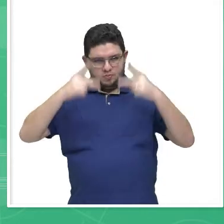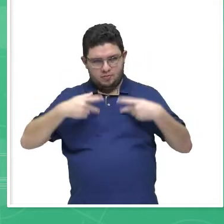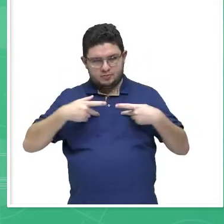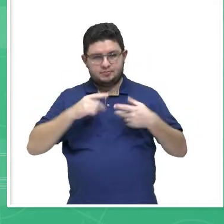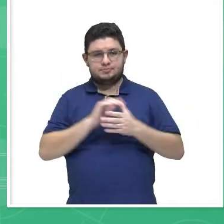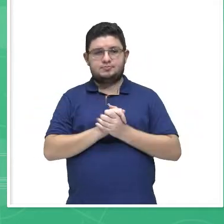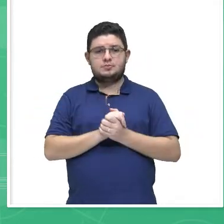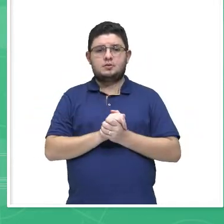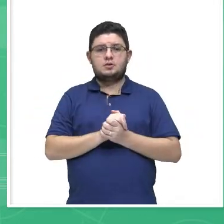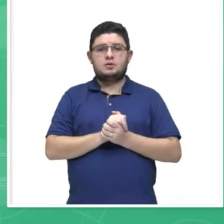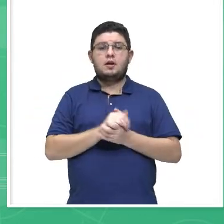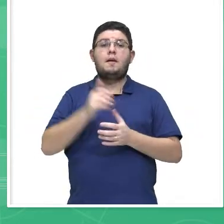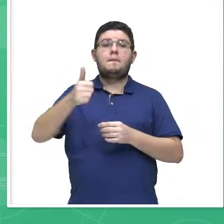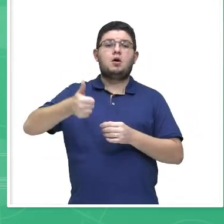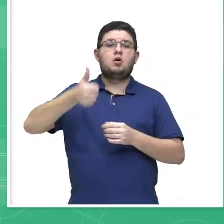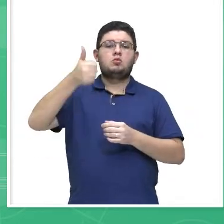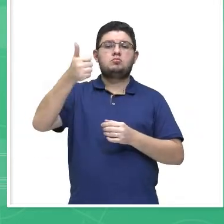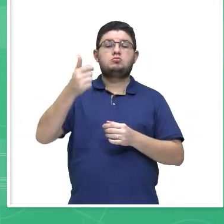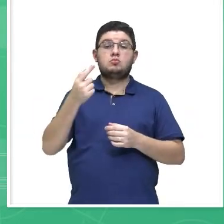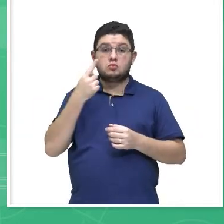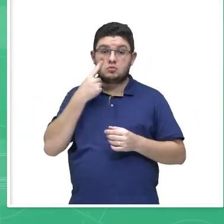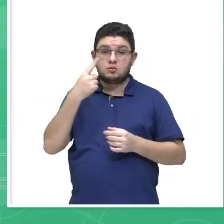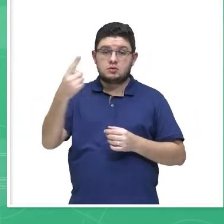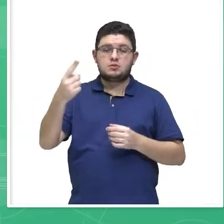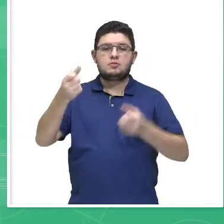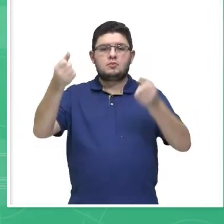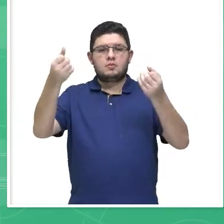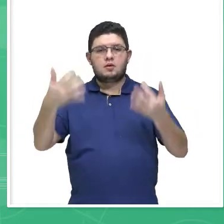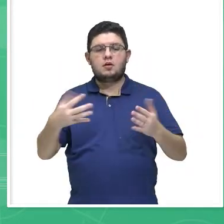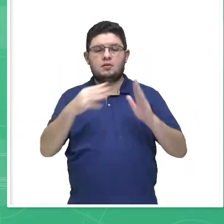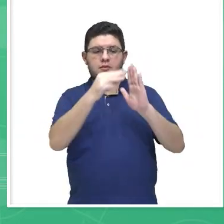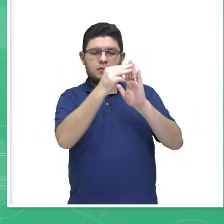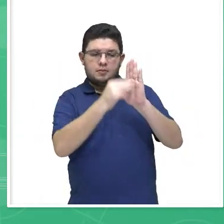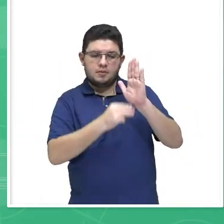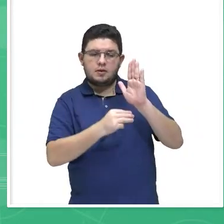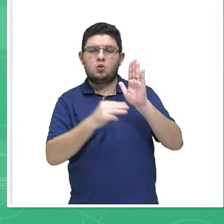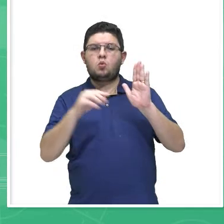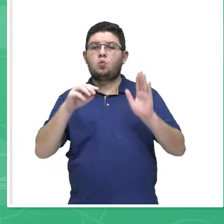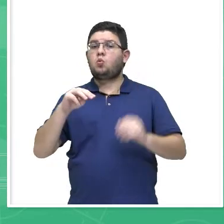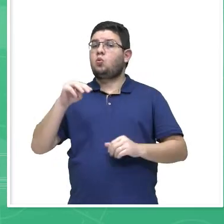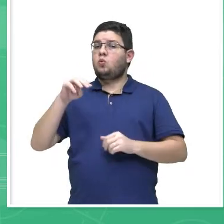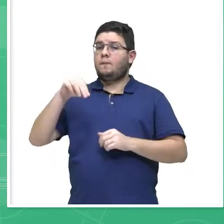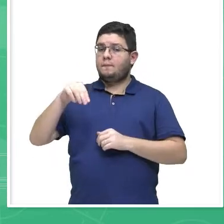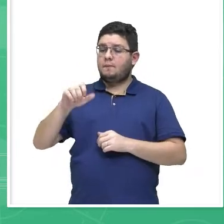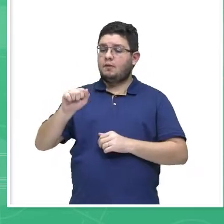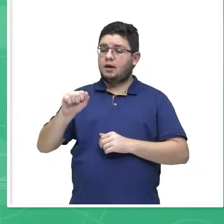senhor explicar o que significa a metodologia materialista histórico.